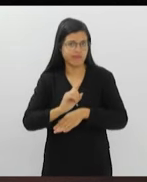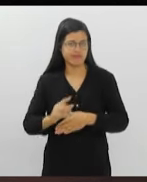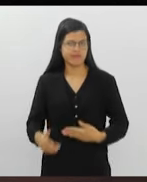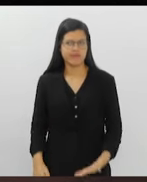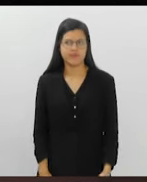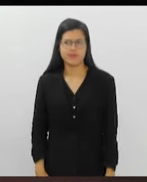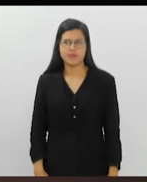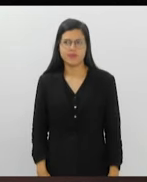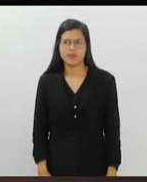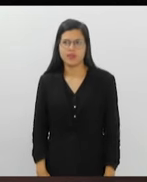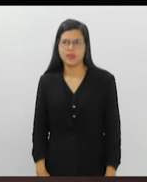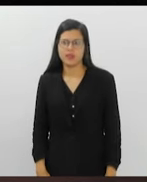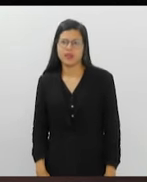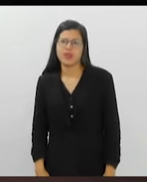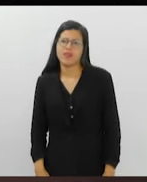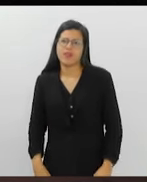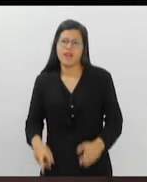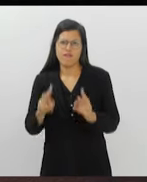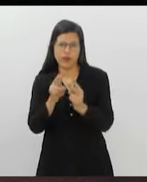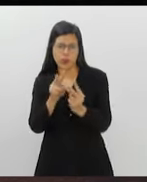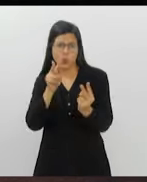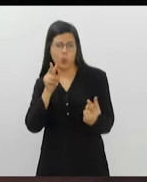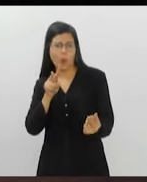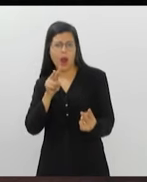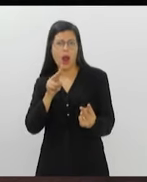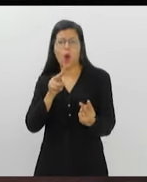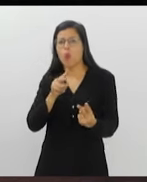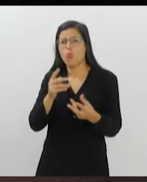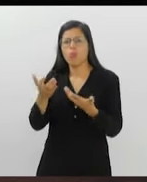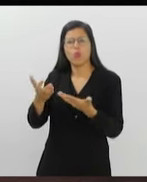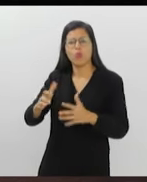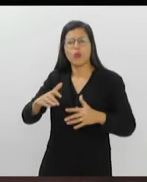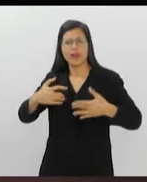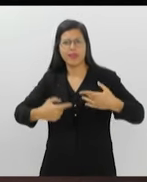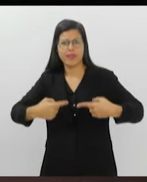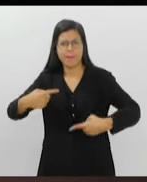Dá presença pela internet, recusa o debate,